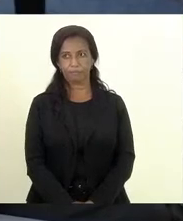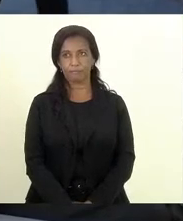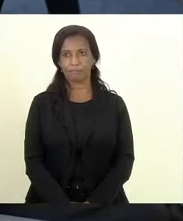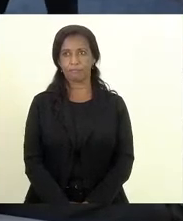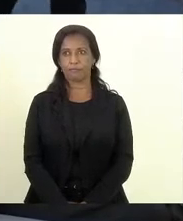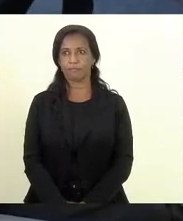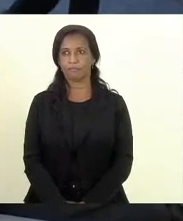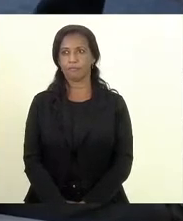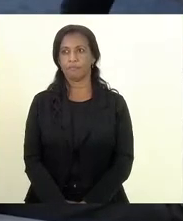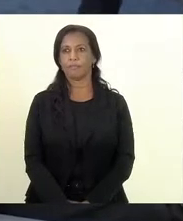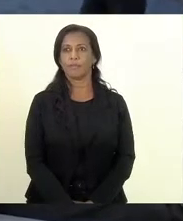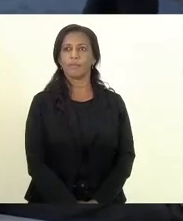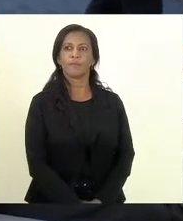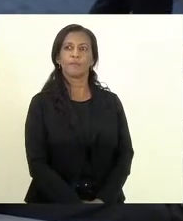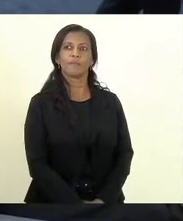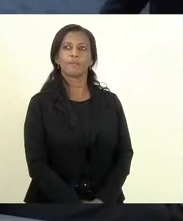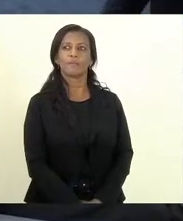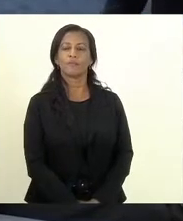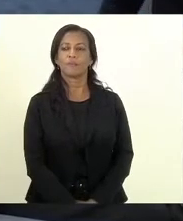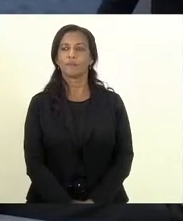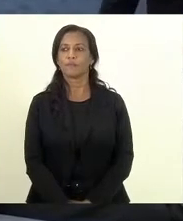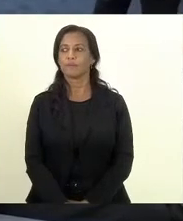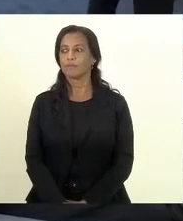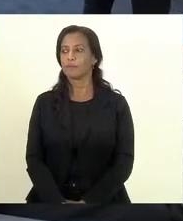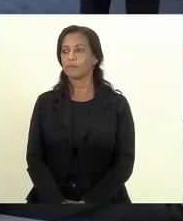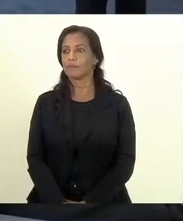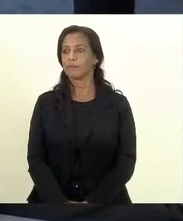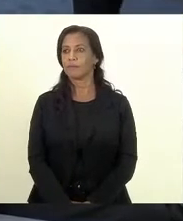Está me ouvindo, Chico?